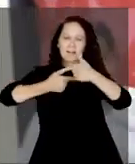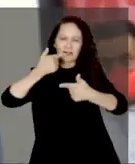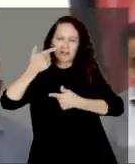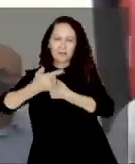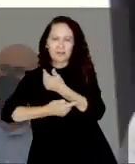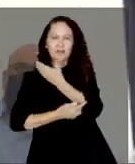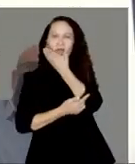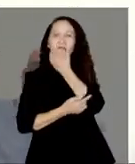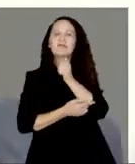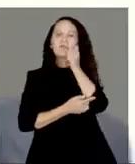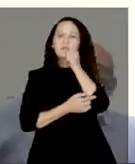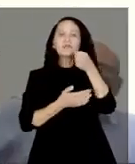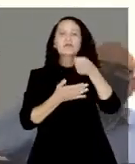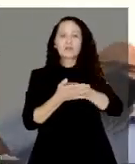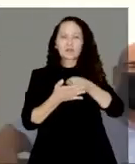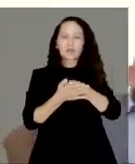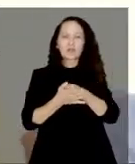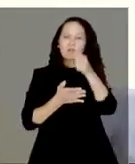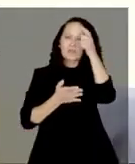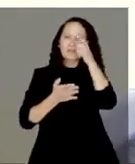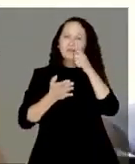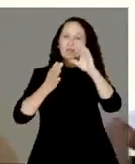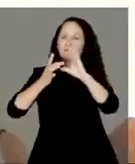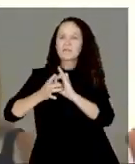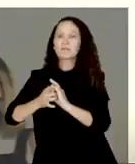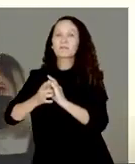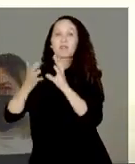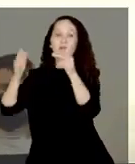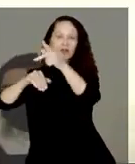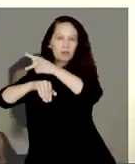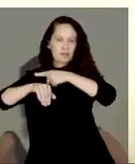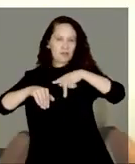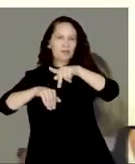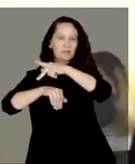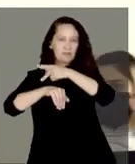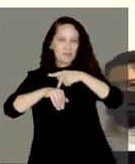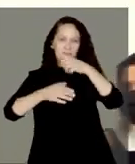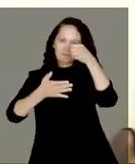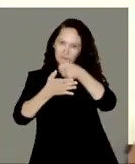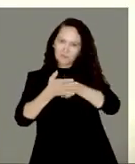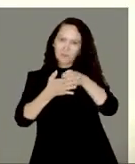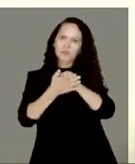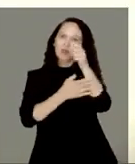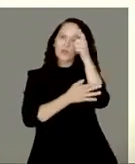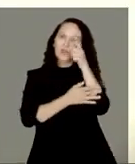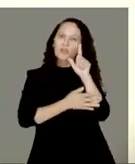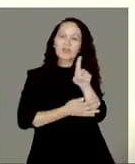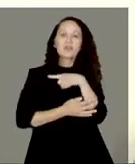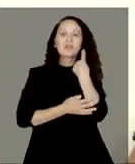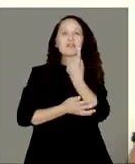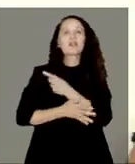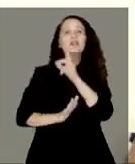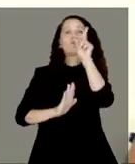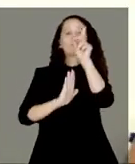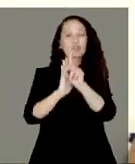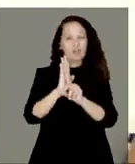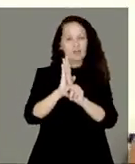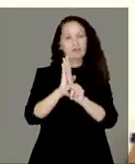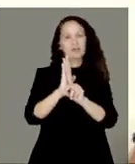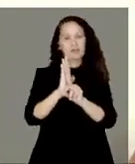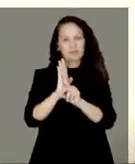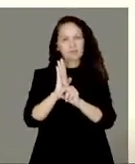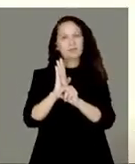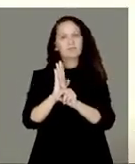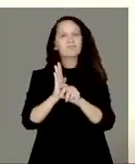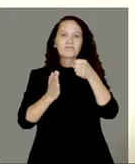Esse companheiro representa, neste filme, a luta de muitos que perderam a vida. A luta de muitos